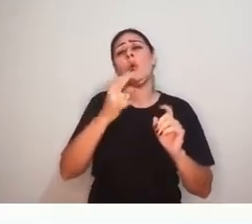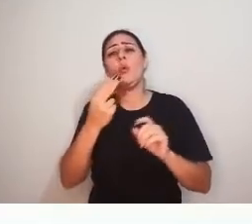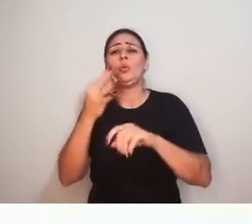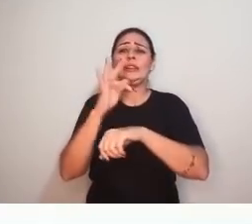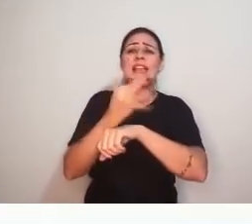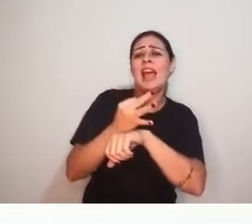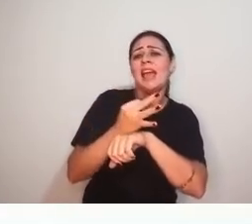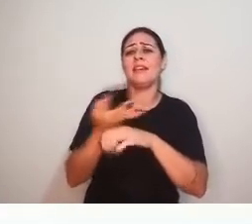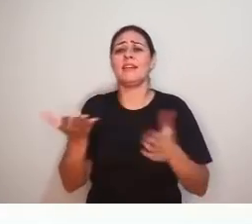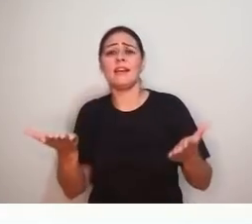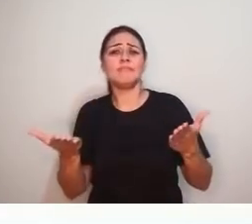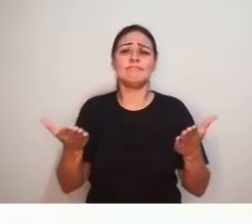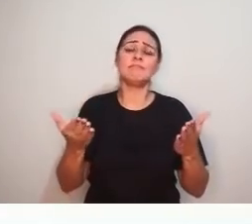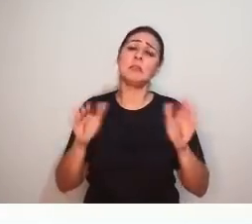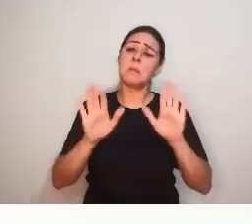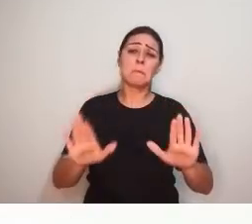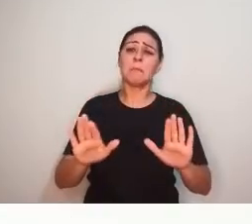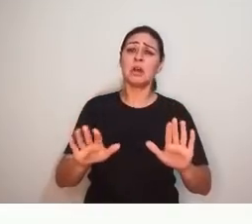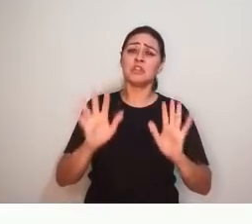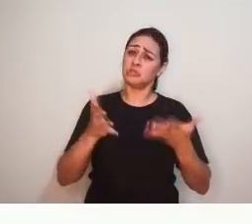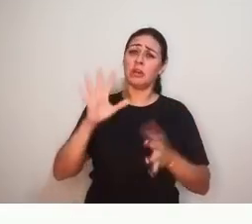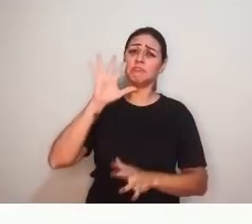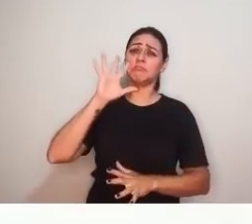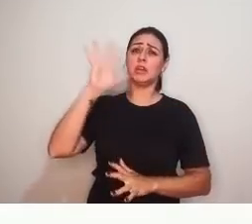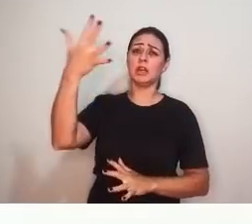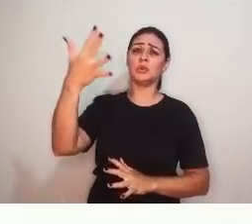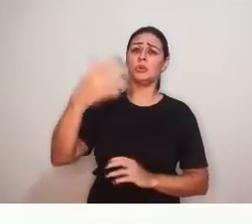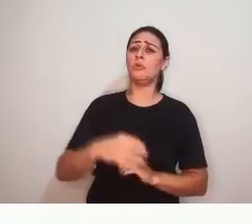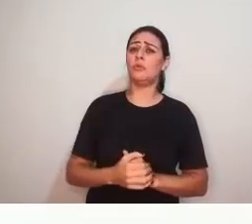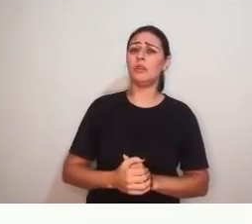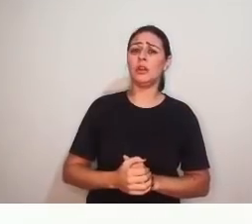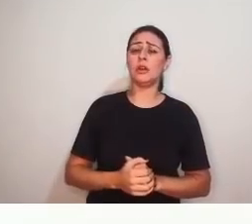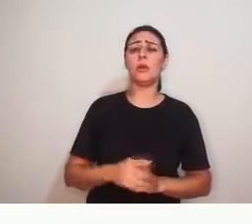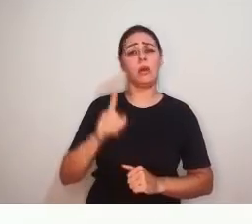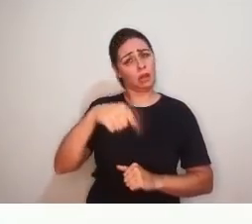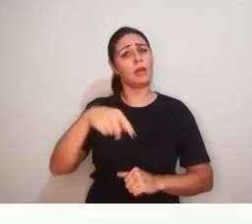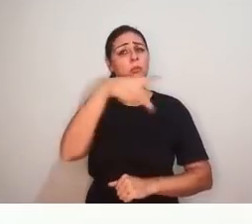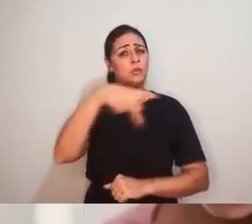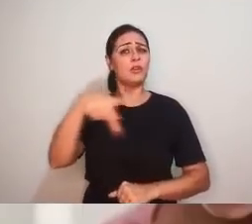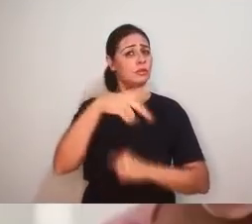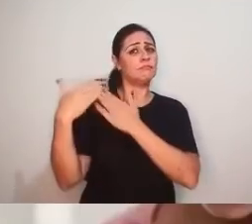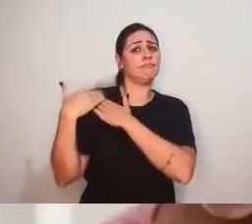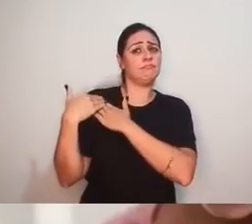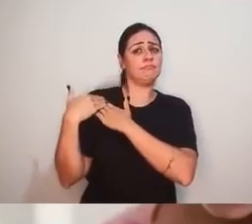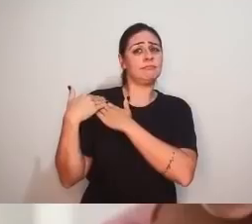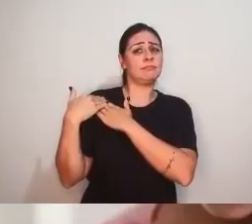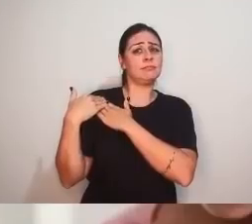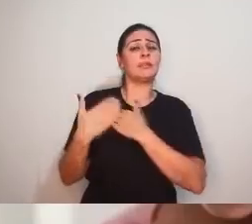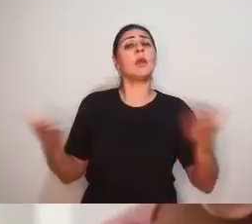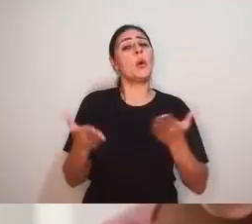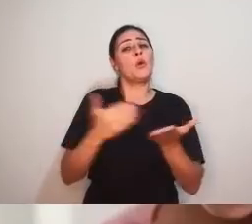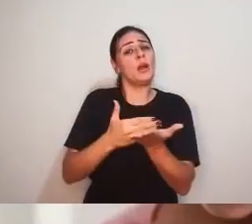né? Alguma questão mais aqui de técnica, mas o restante está resolvido. Tá? Então, essas são as atitudes